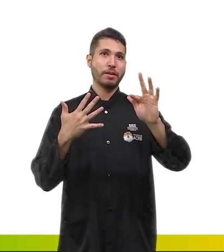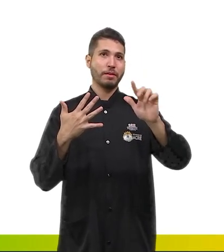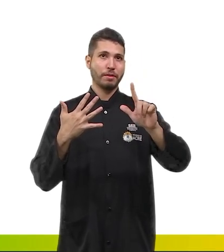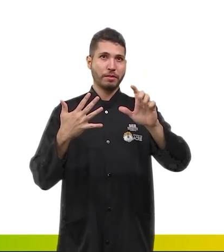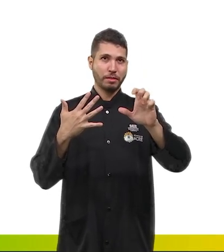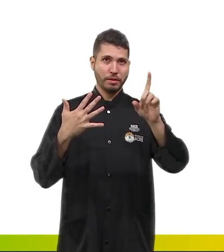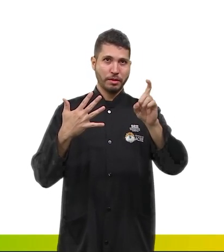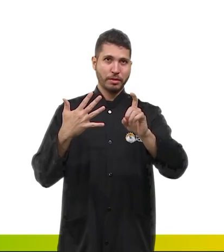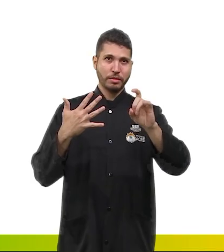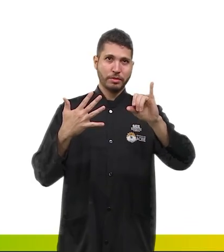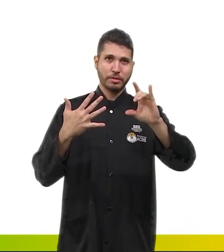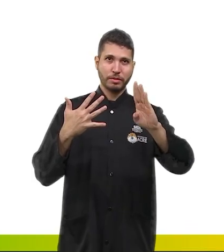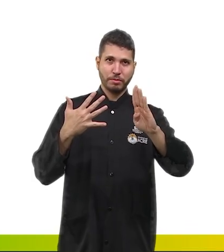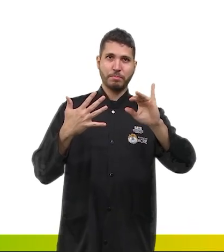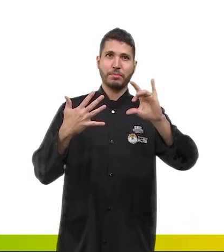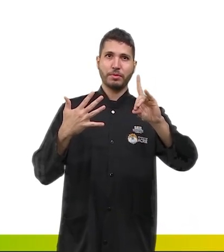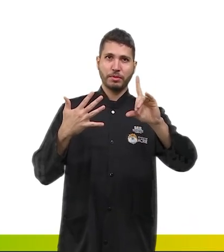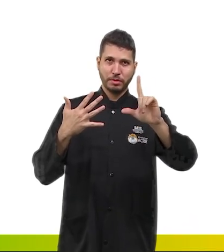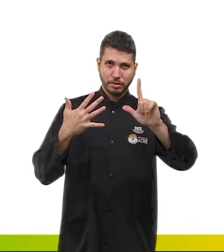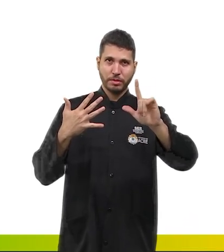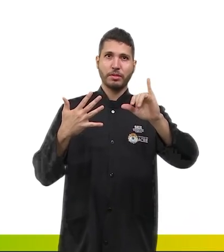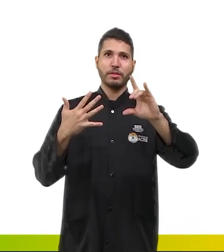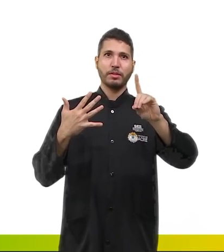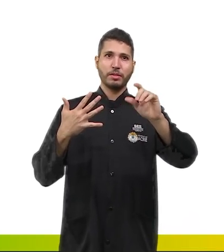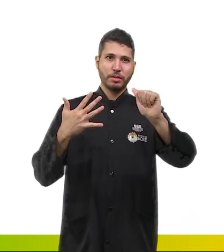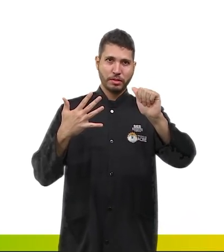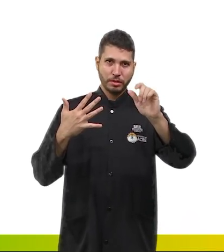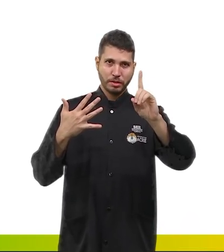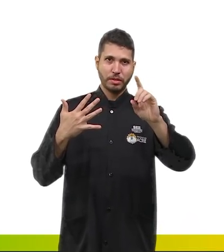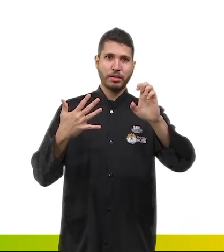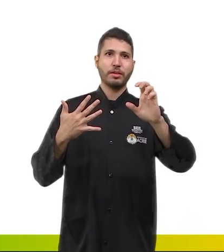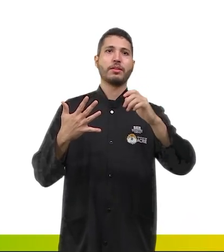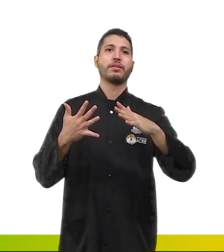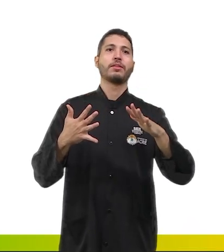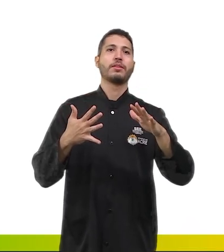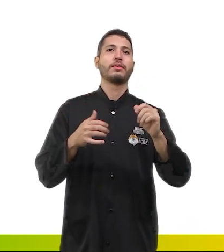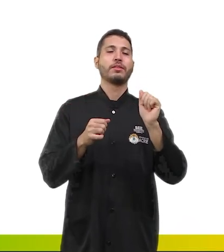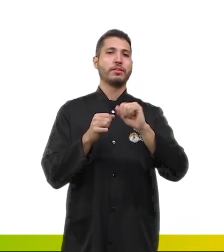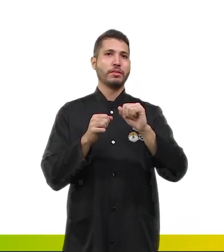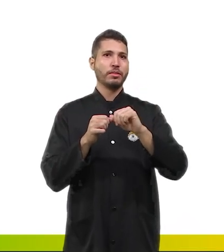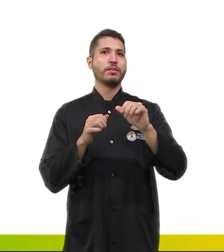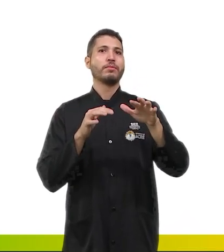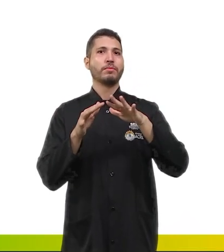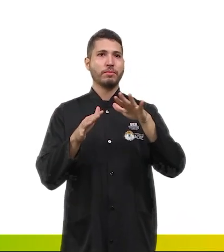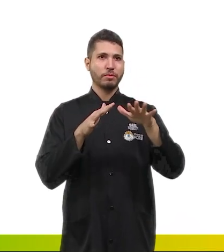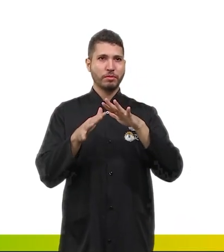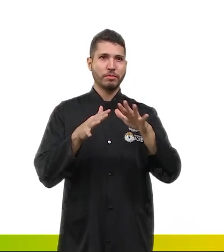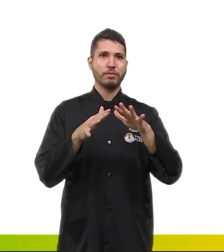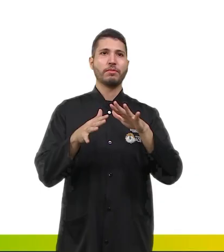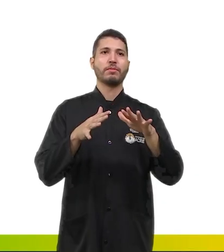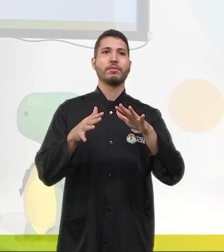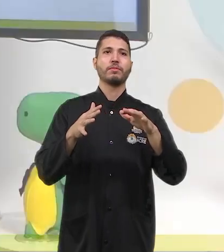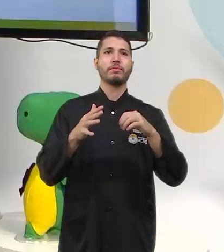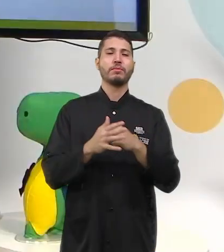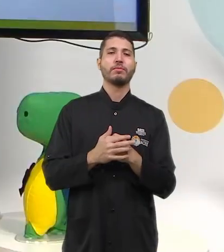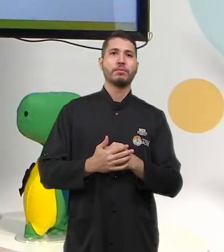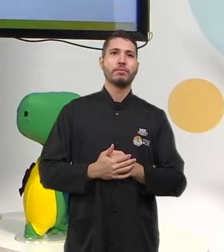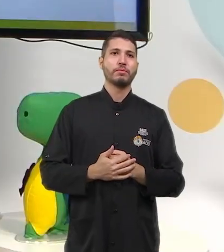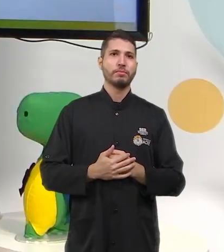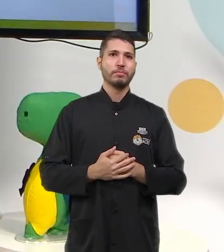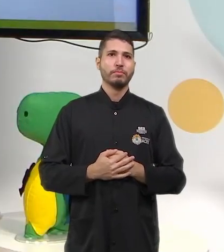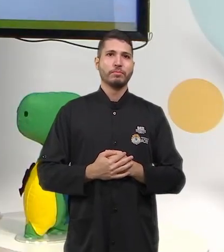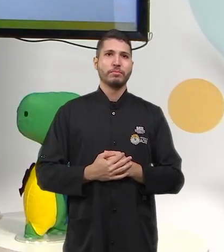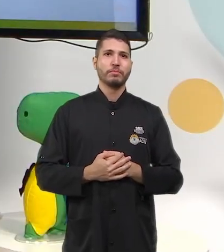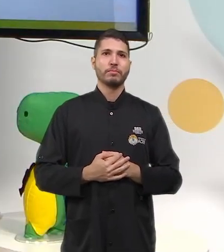conceito que é a capacidade de realizar movimentos com a maior amplitude possível em uma articulação. Vamos